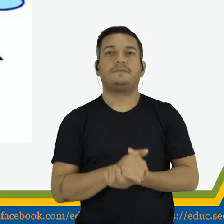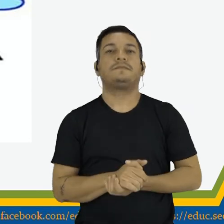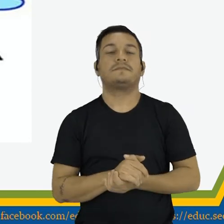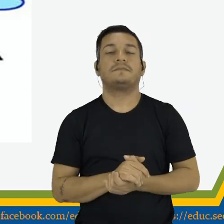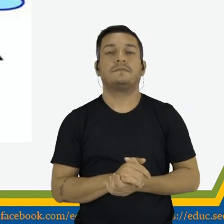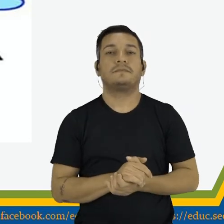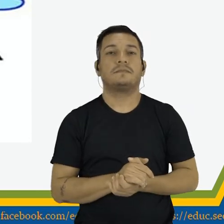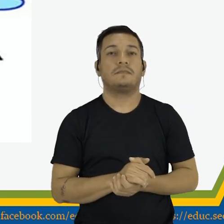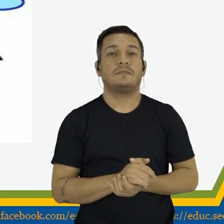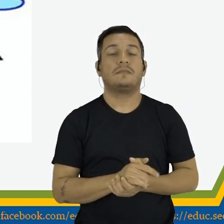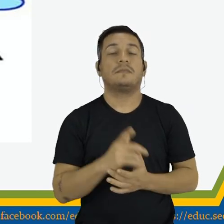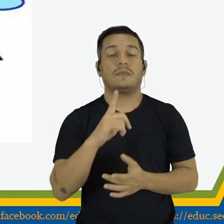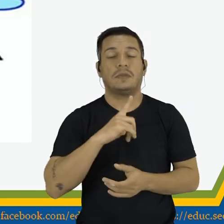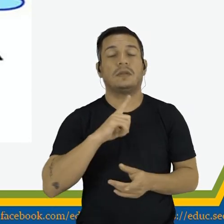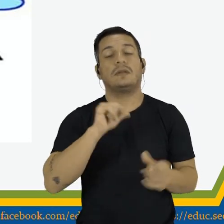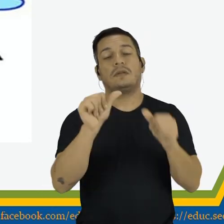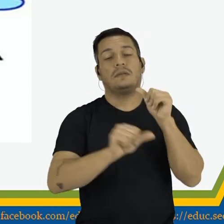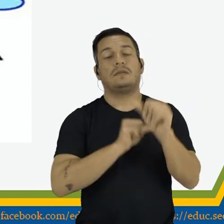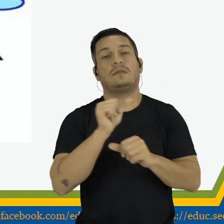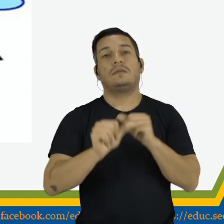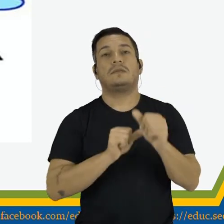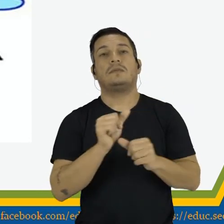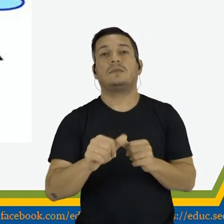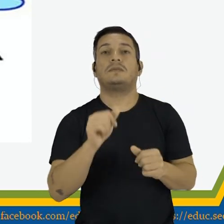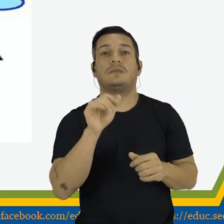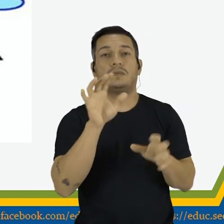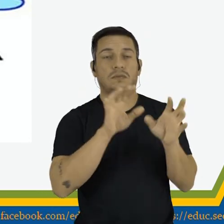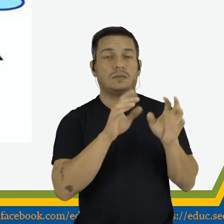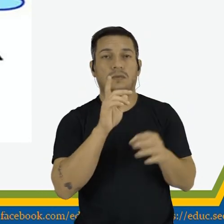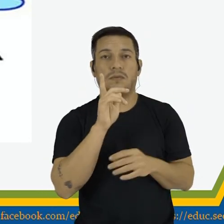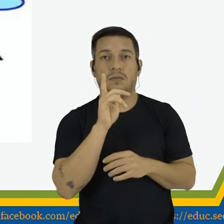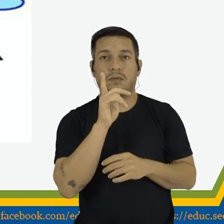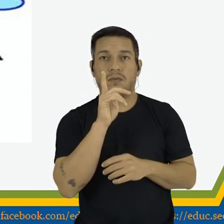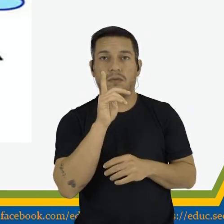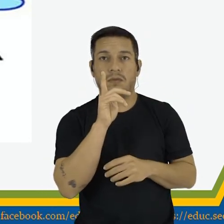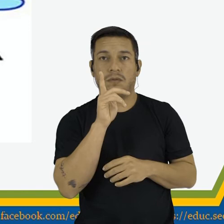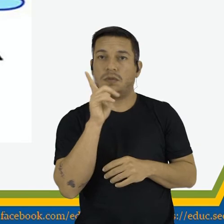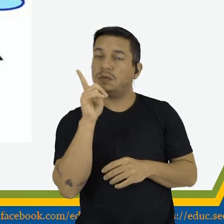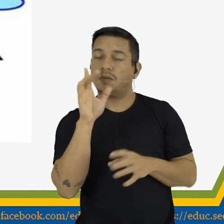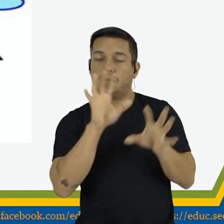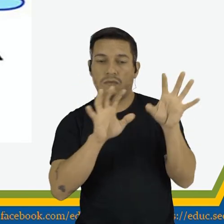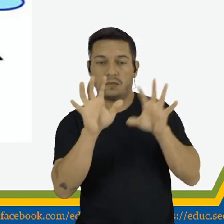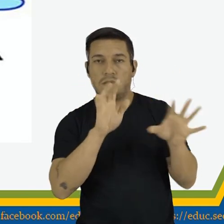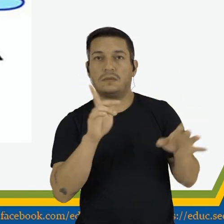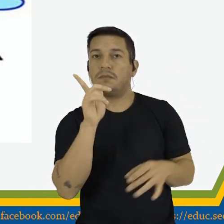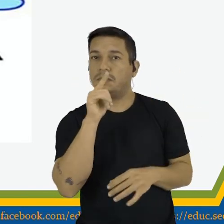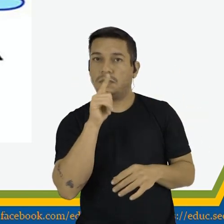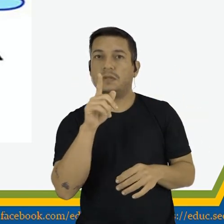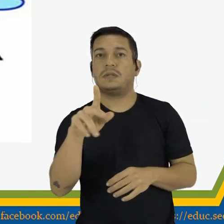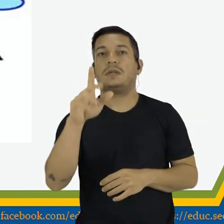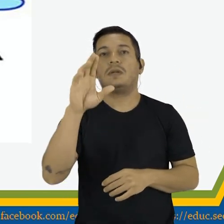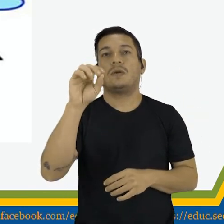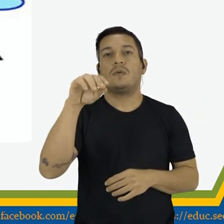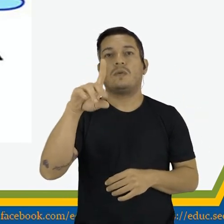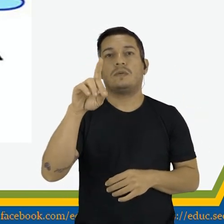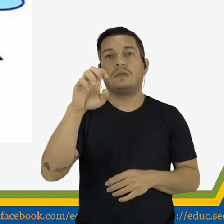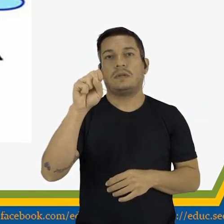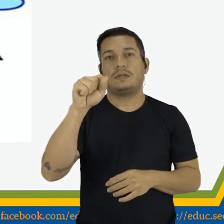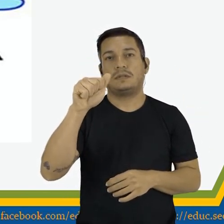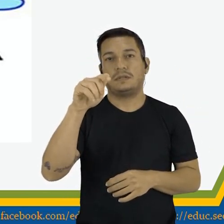E quando há a mudança do estado gasoso para o estado líquido, nós chamamos de condensação ou